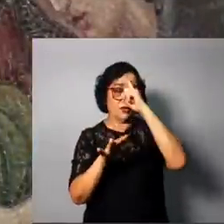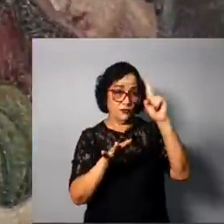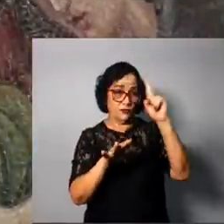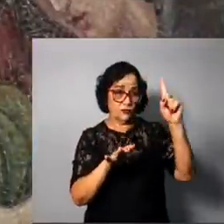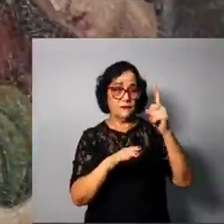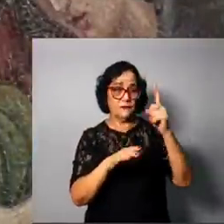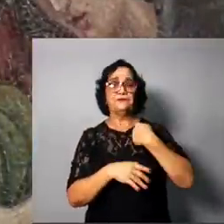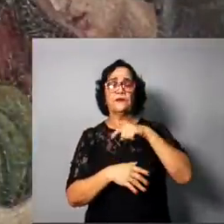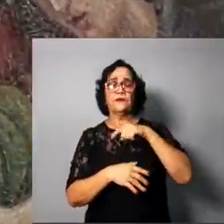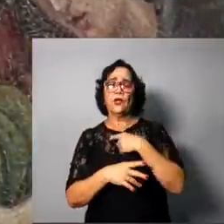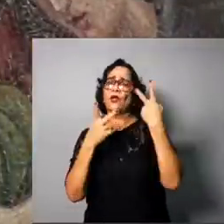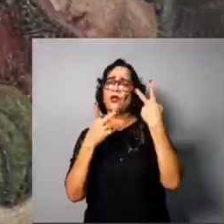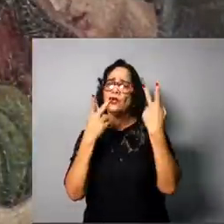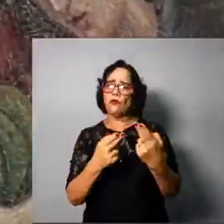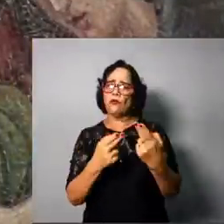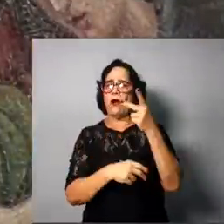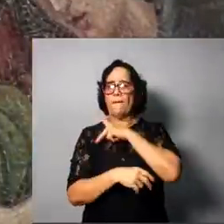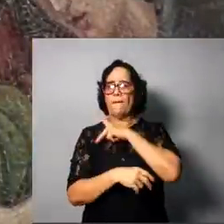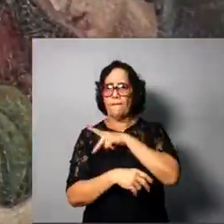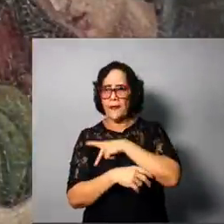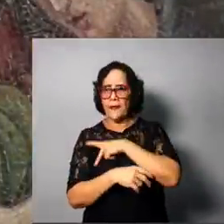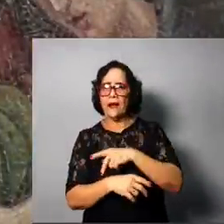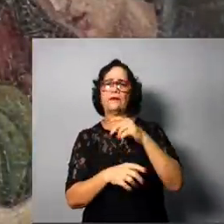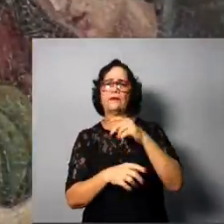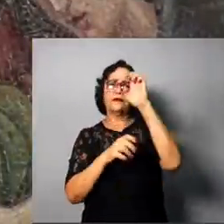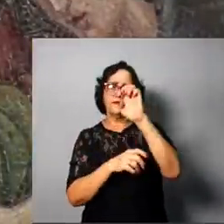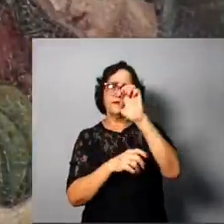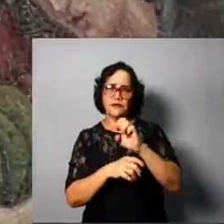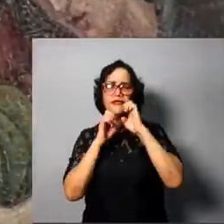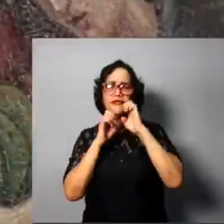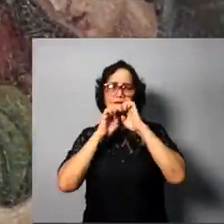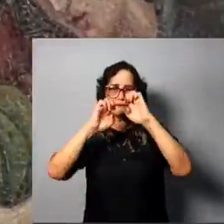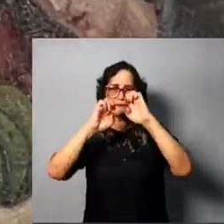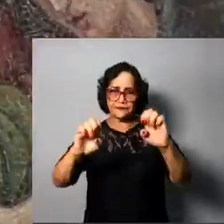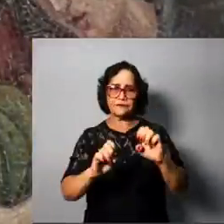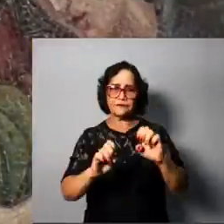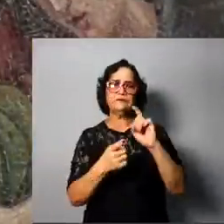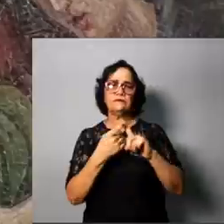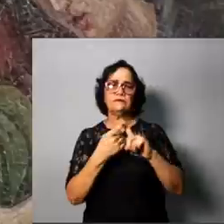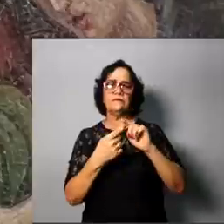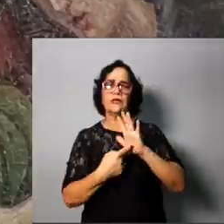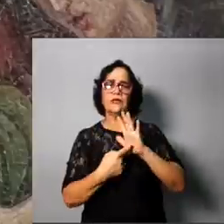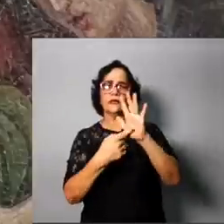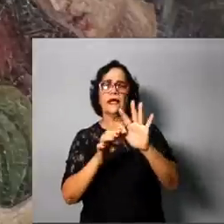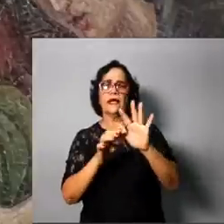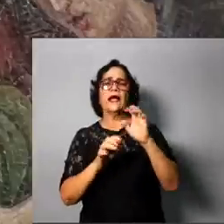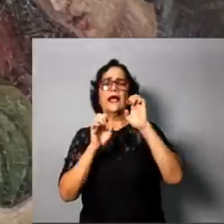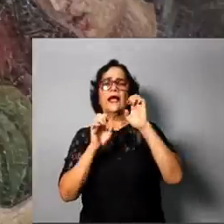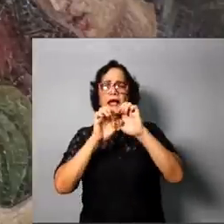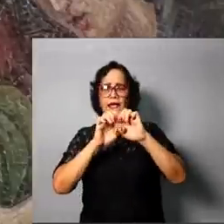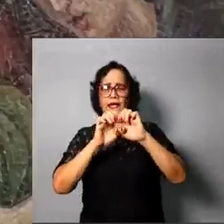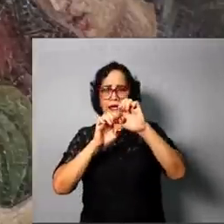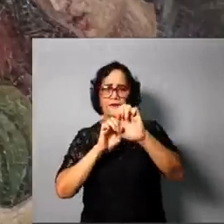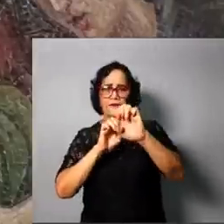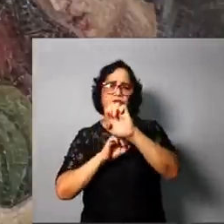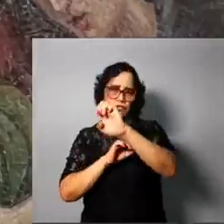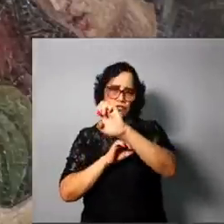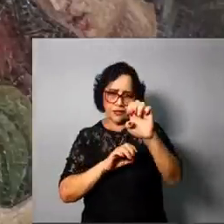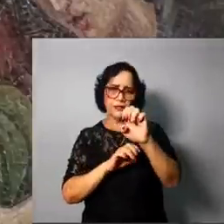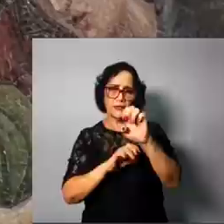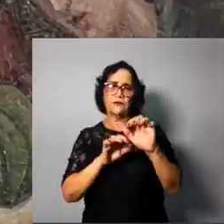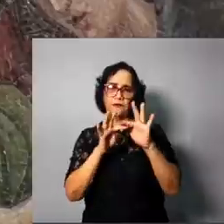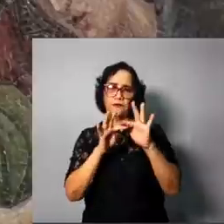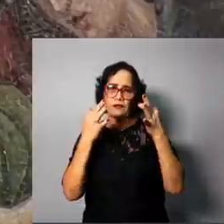levar este evangelho da família aonde? Logo nas famílias mais